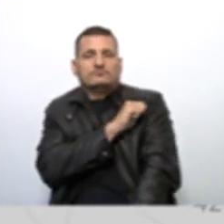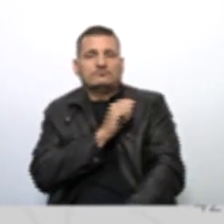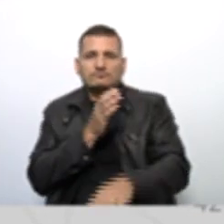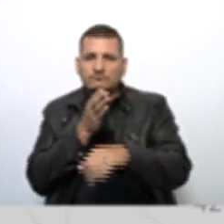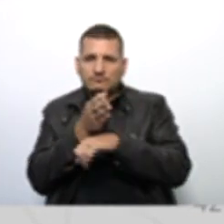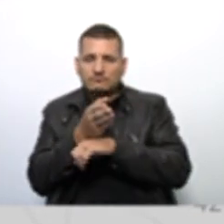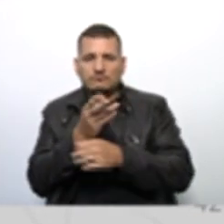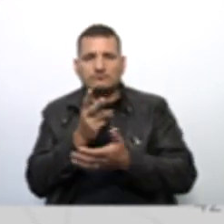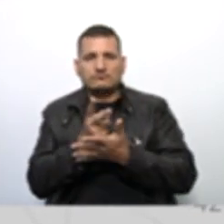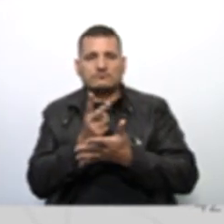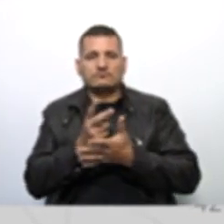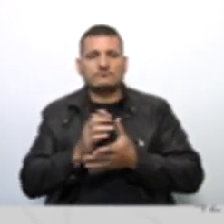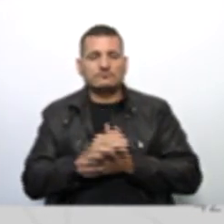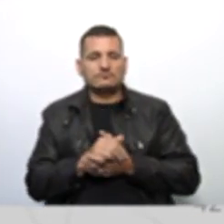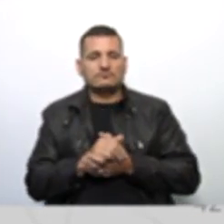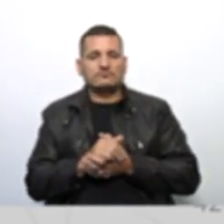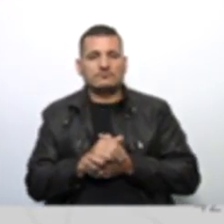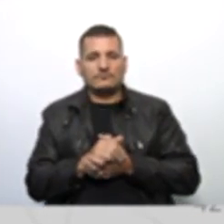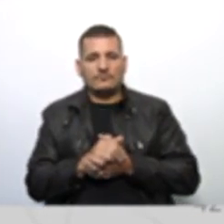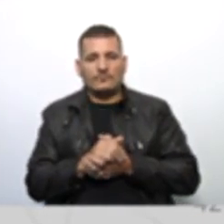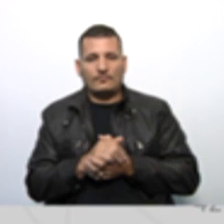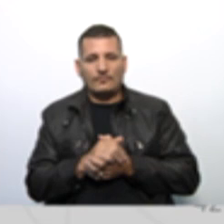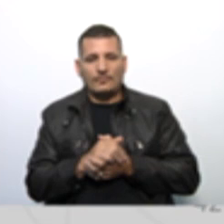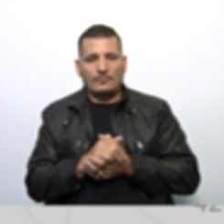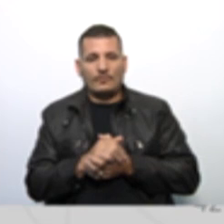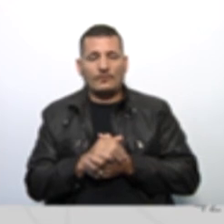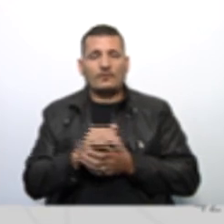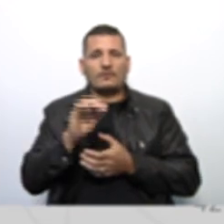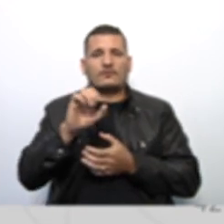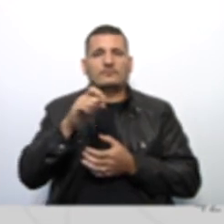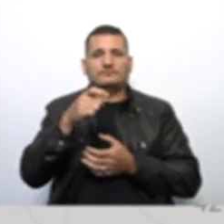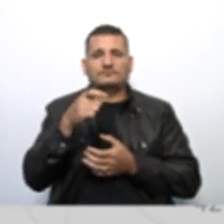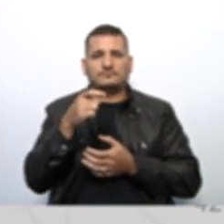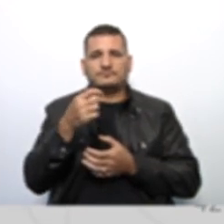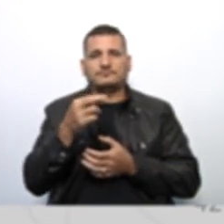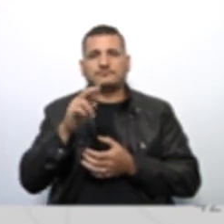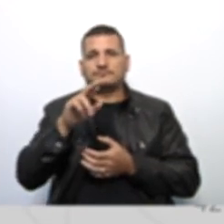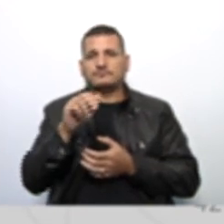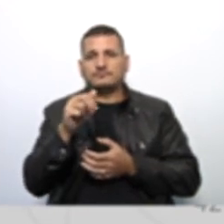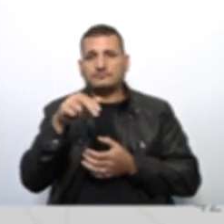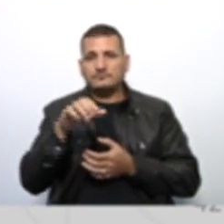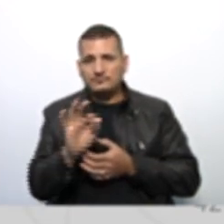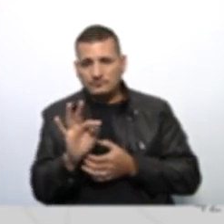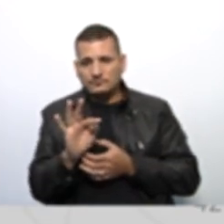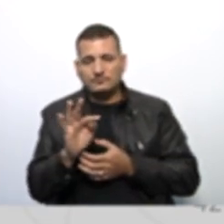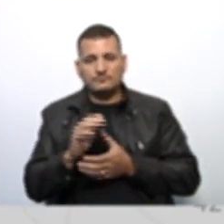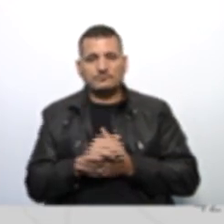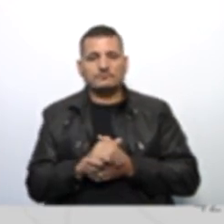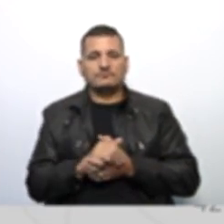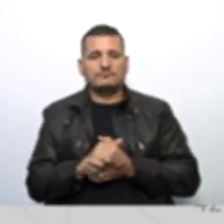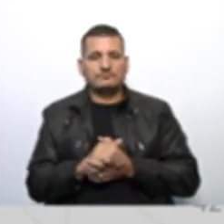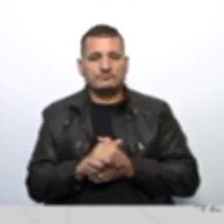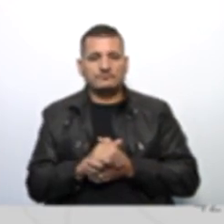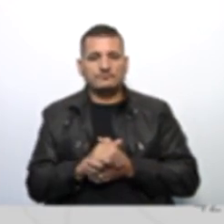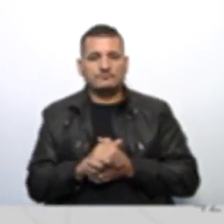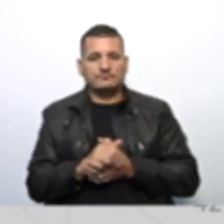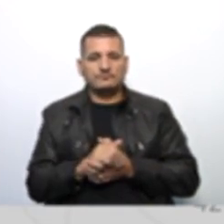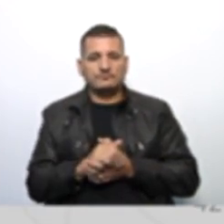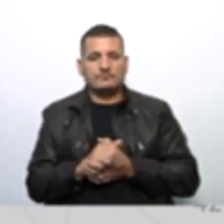para a internet para isso. E extranet, pessoal, o que seria a nossa extranet? É